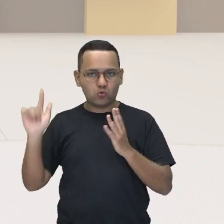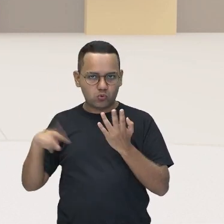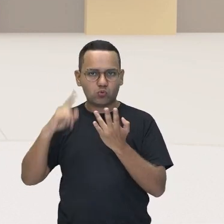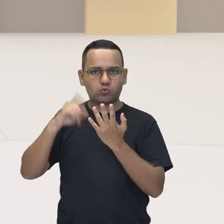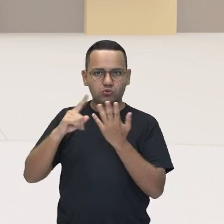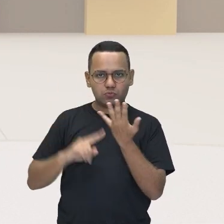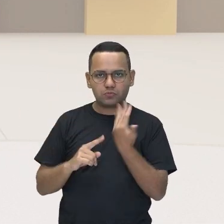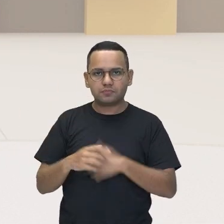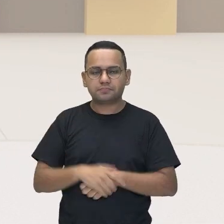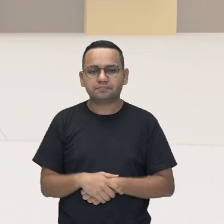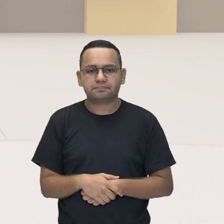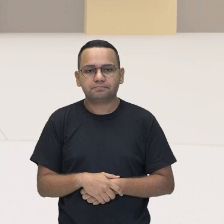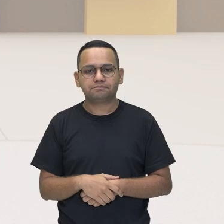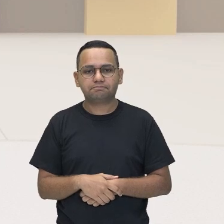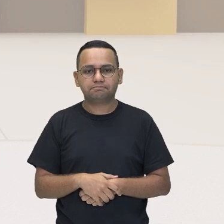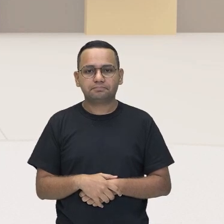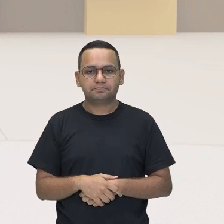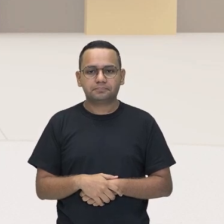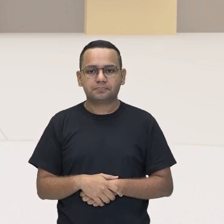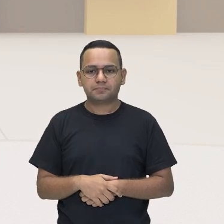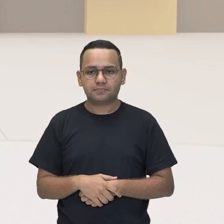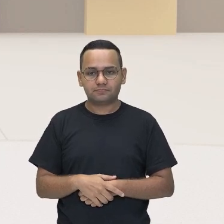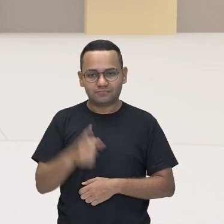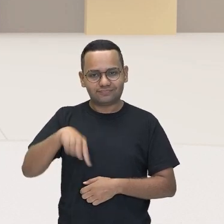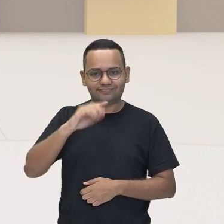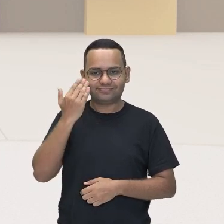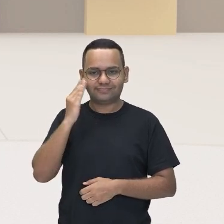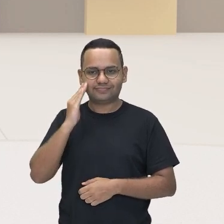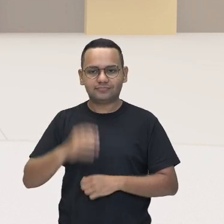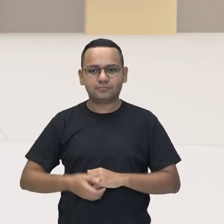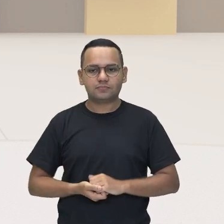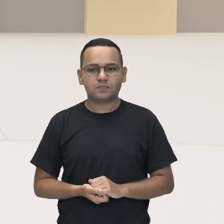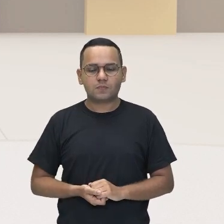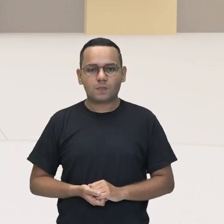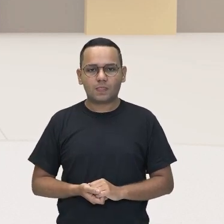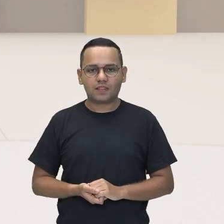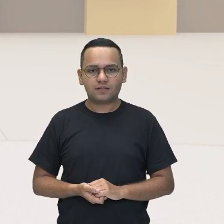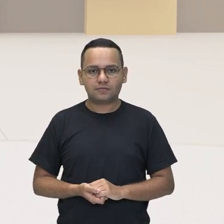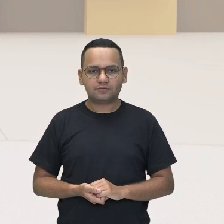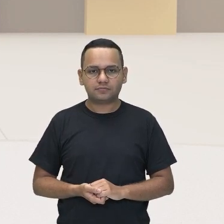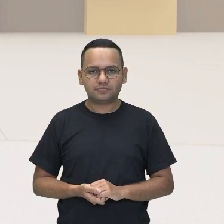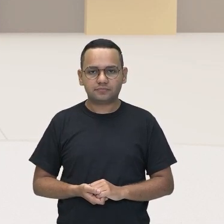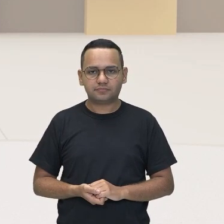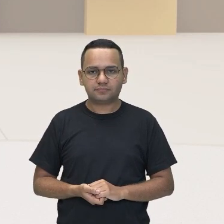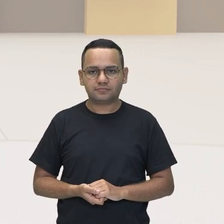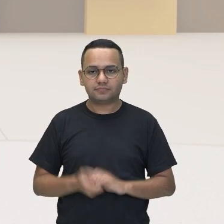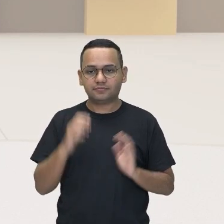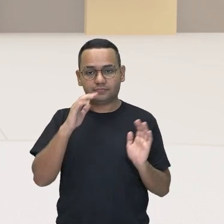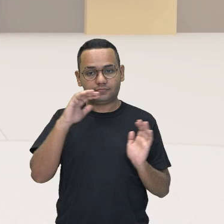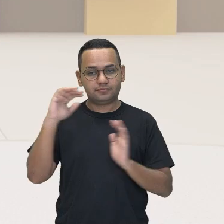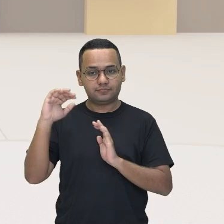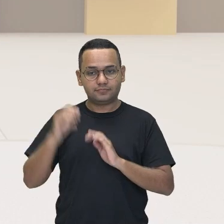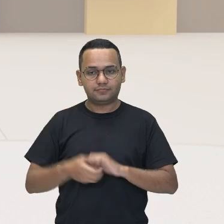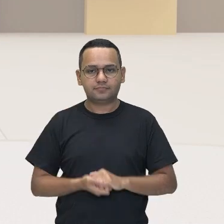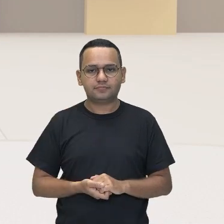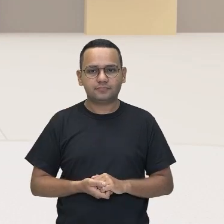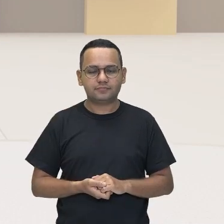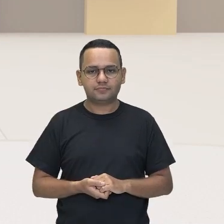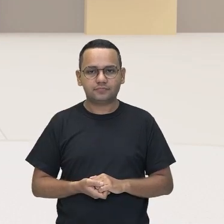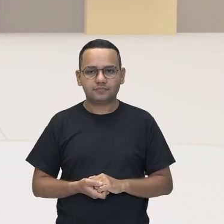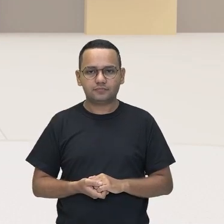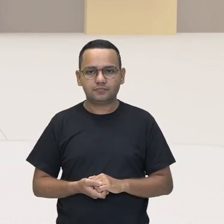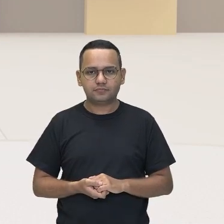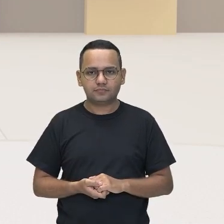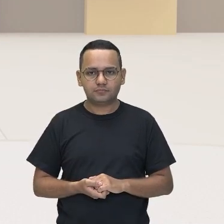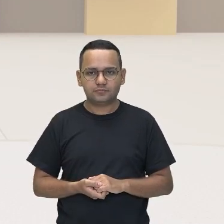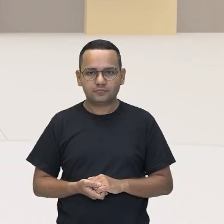apresentar ainda aqui para vocês. Ok? Deu para entender até aí? Então, seguimos em frente. Vamos para o próximo. Vamos lá, o próximo tipo